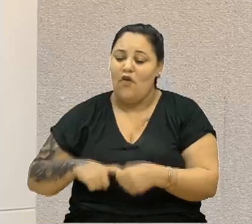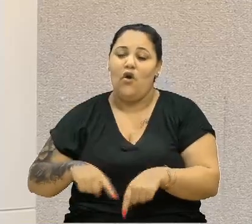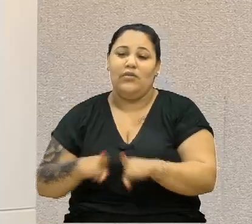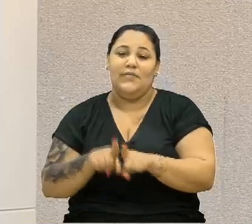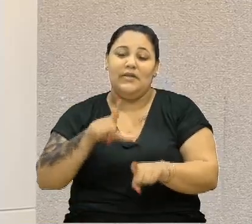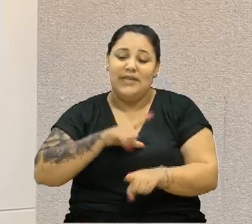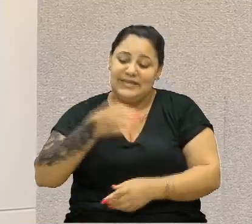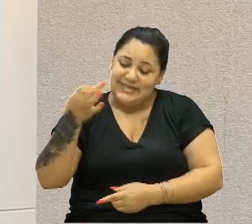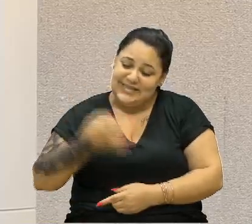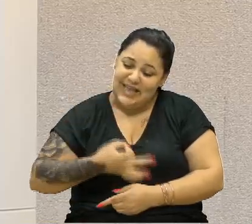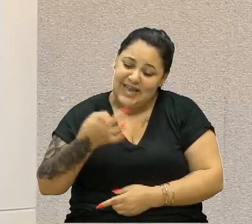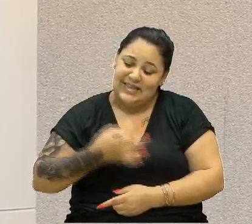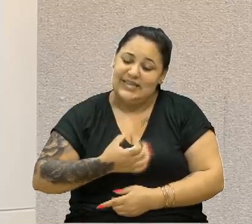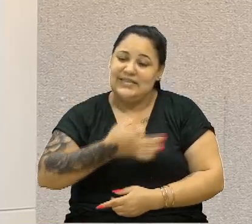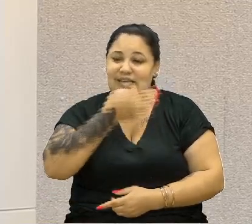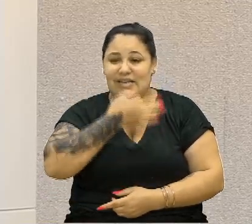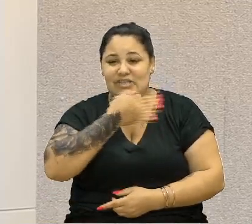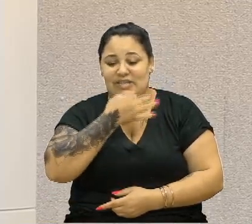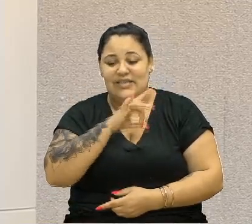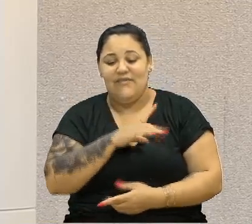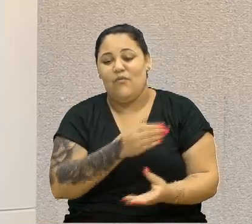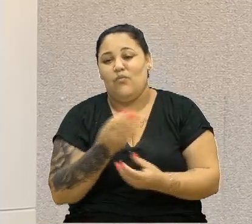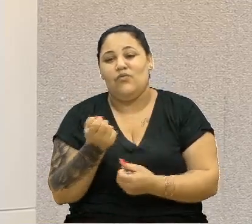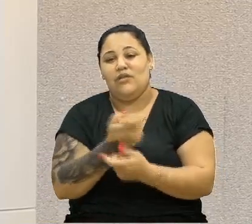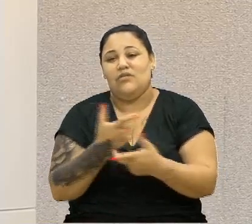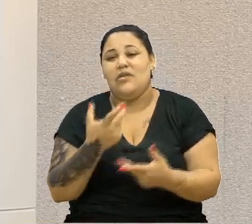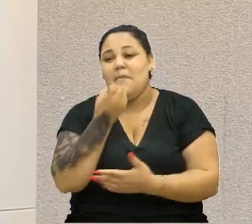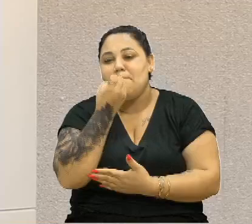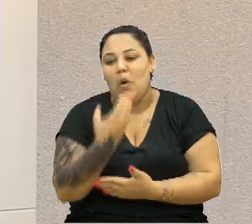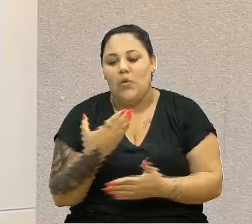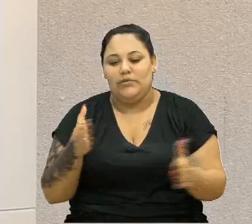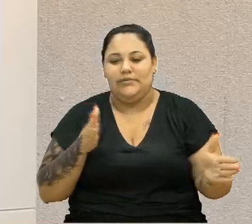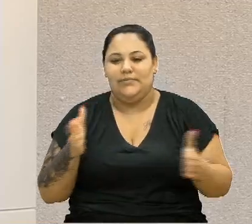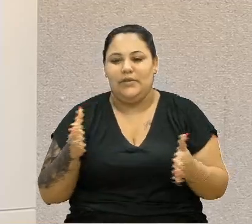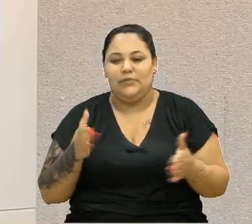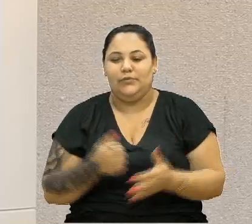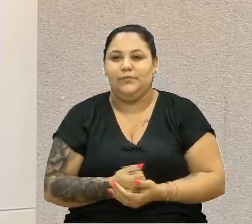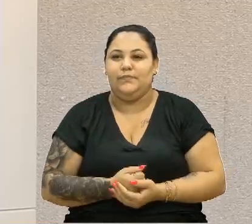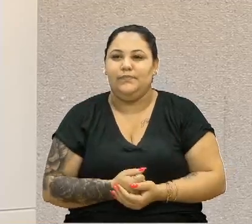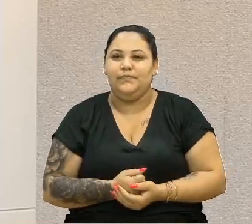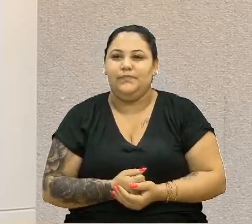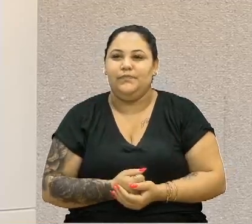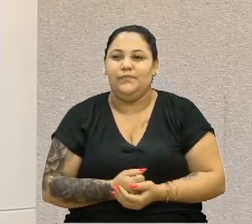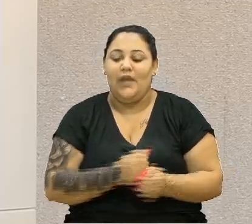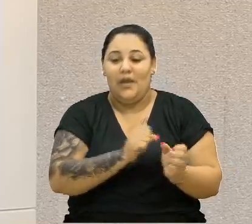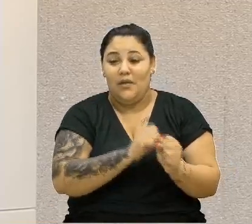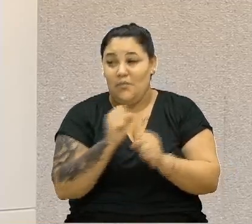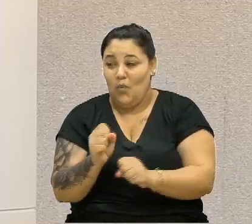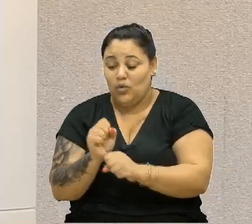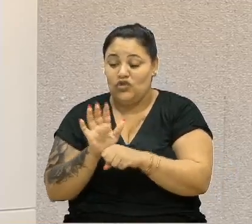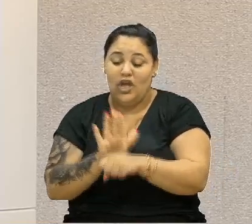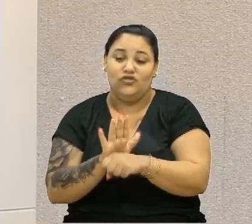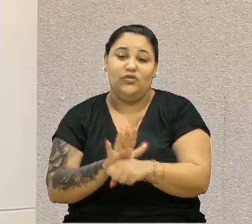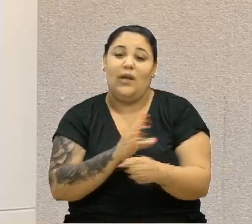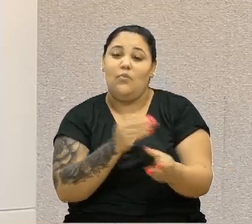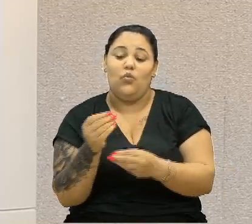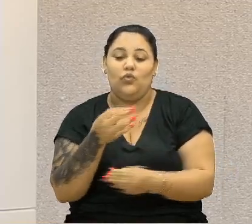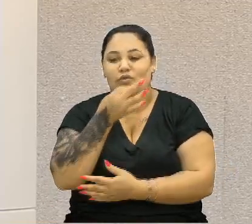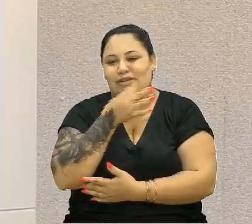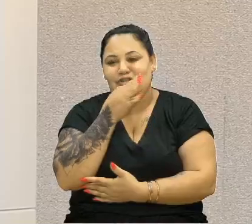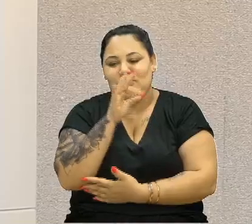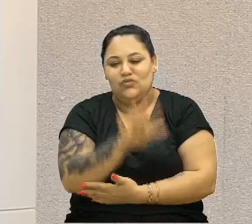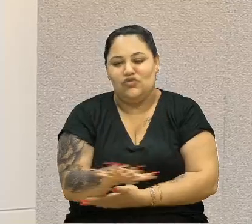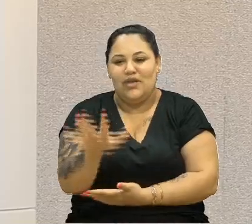que Caxias ganhou muito com essa legislatura e pôde ajudar muito Caxias do Sul como um